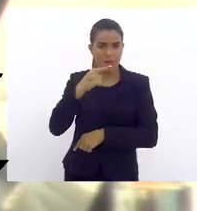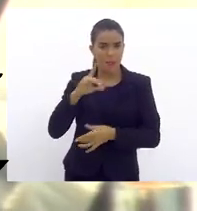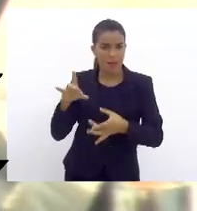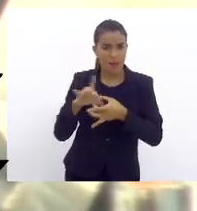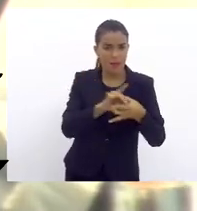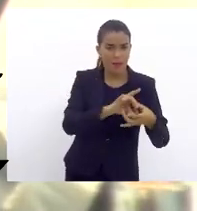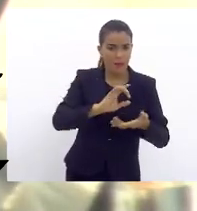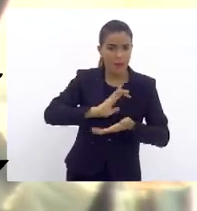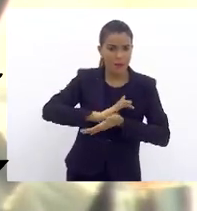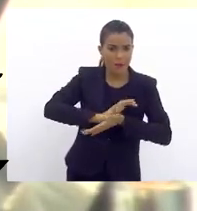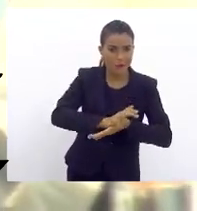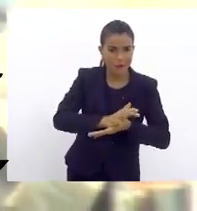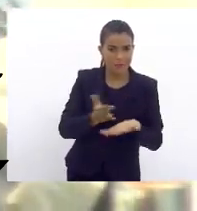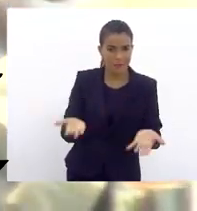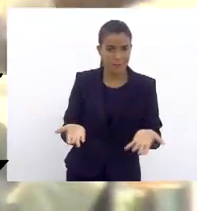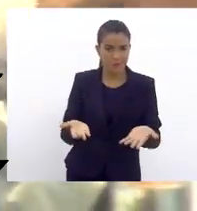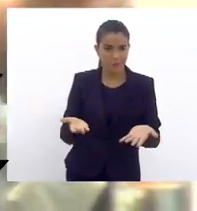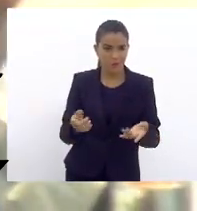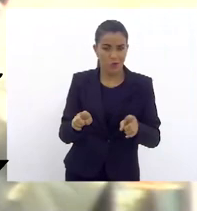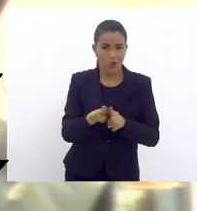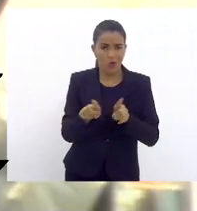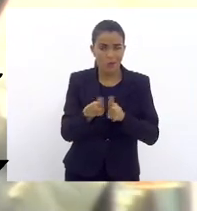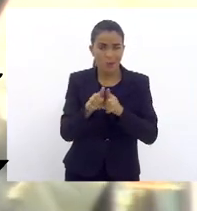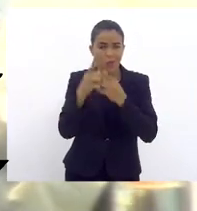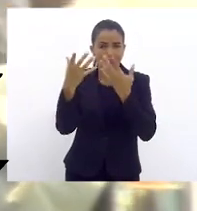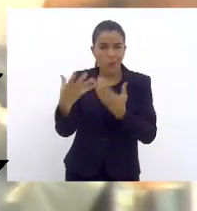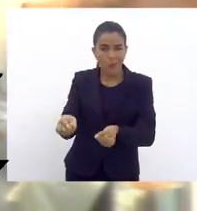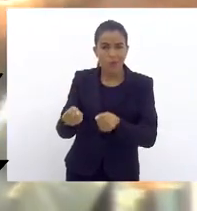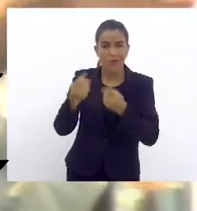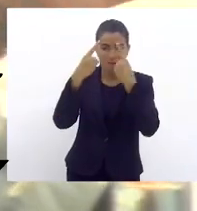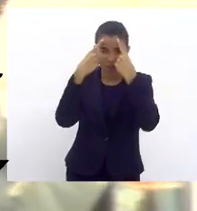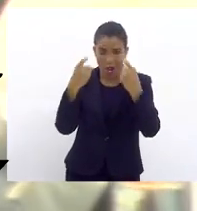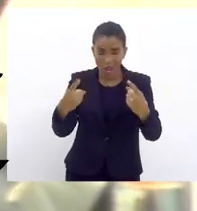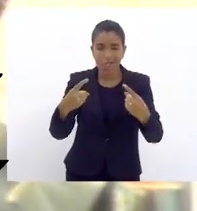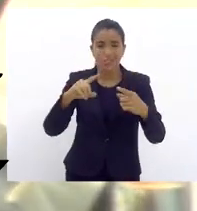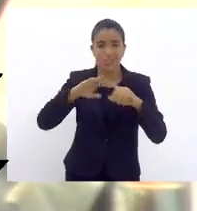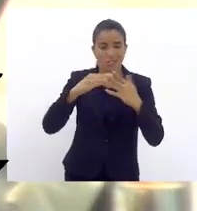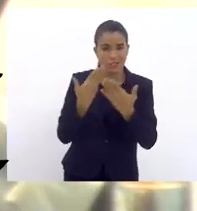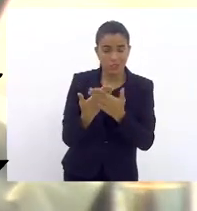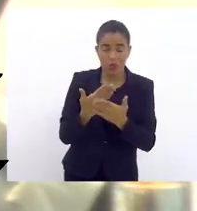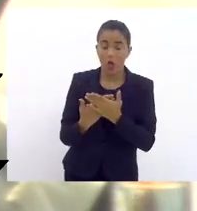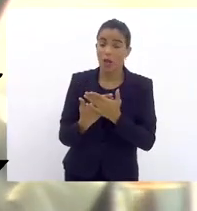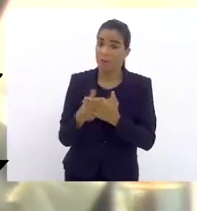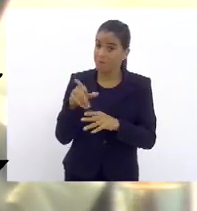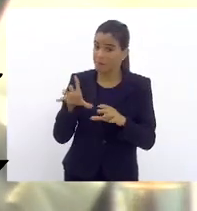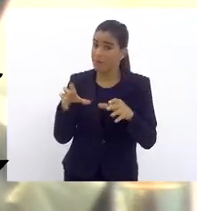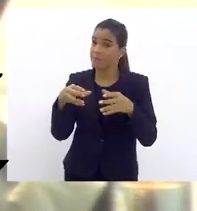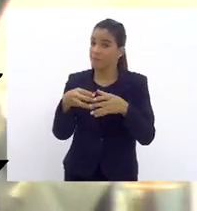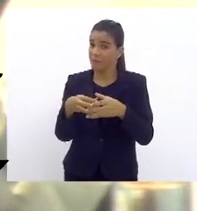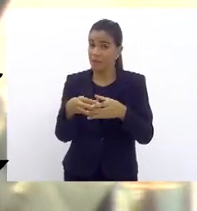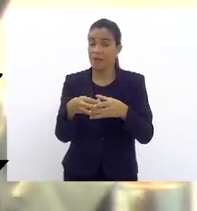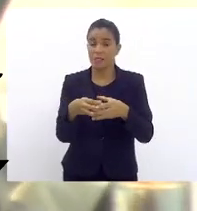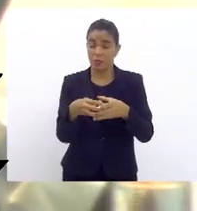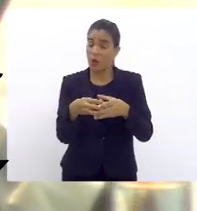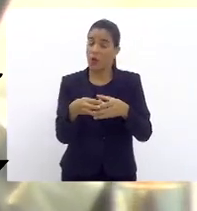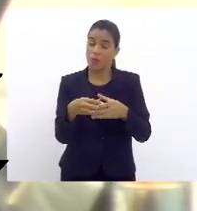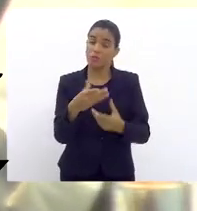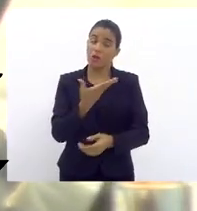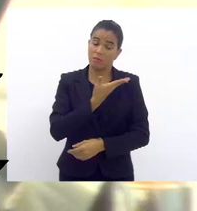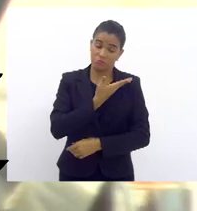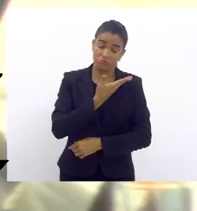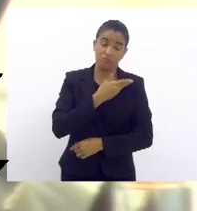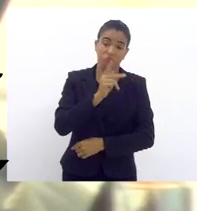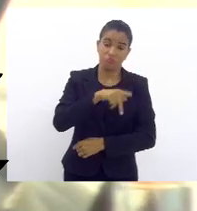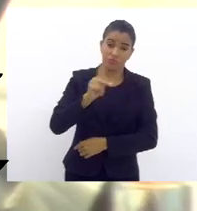racismo ao antissemitismo a violência nas escolas Então acho que essa comissão meu companheiro Professor